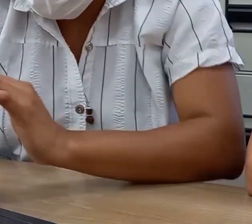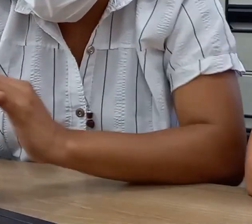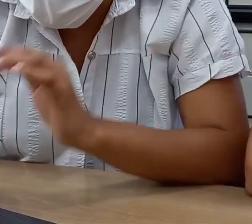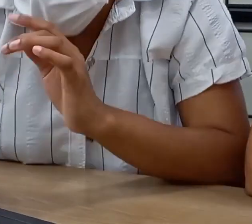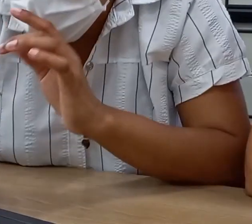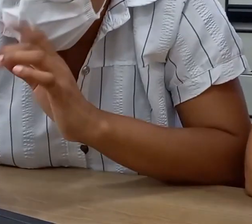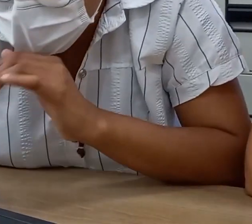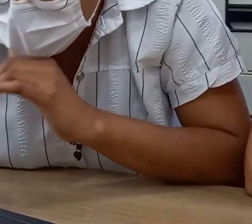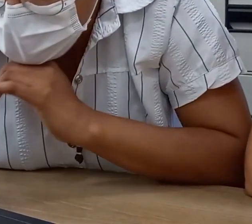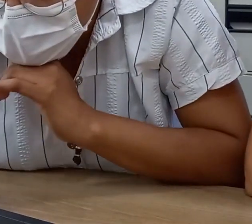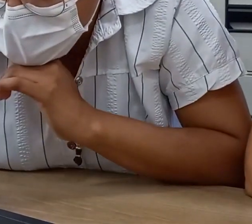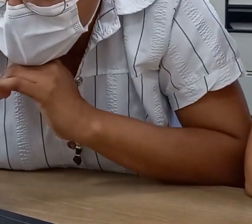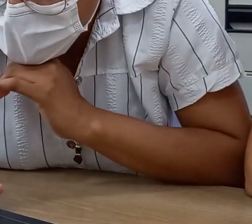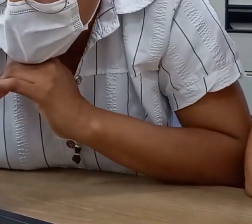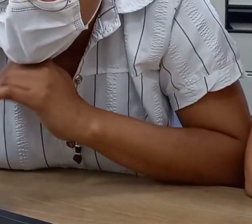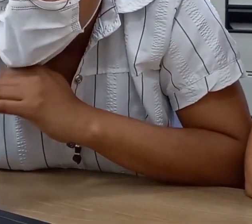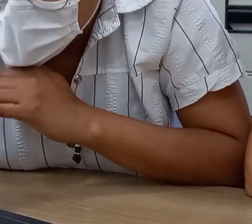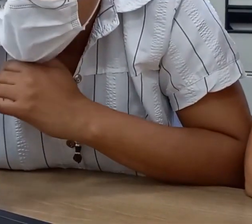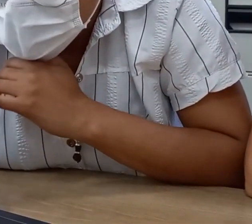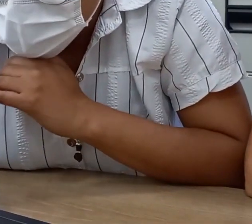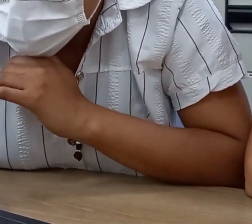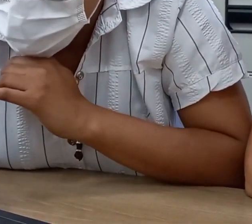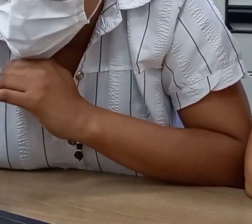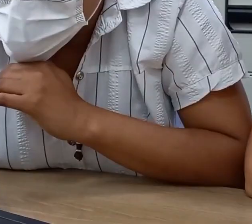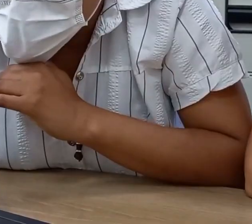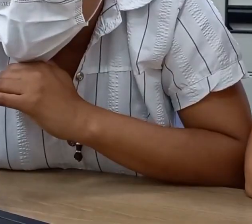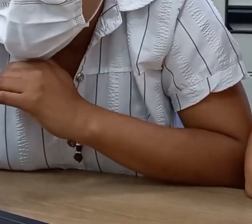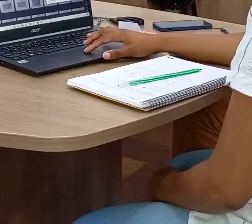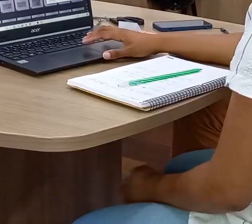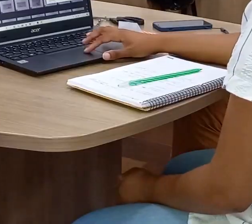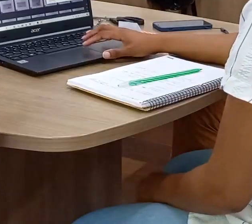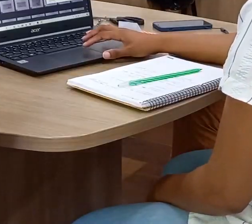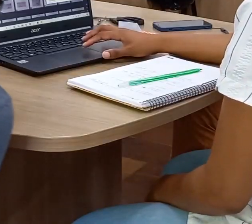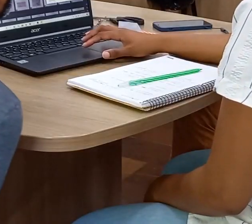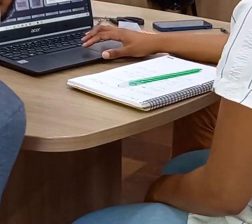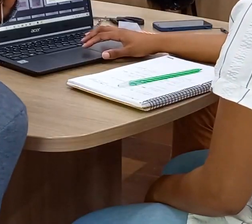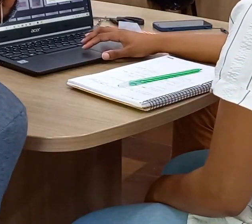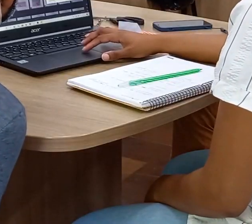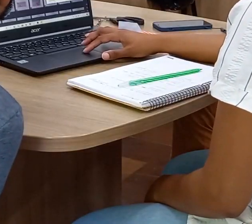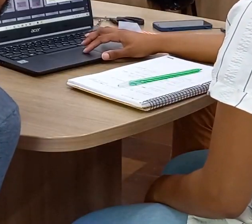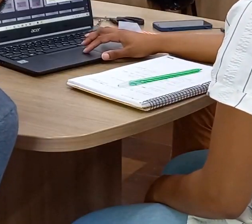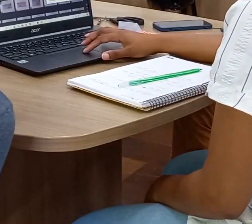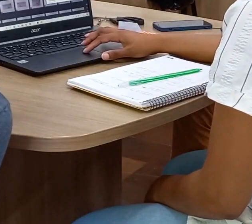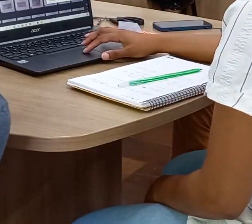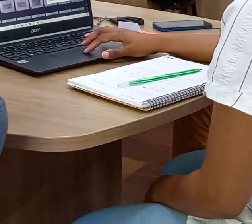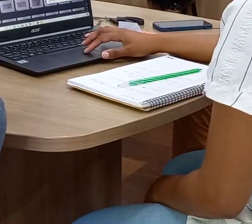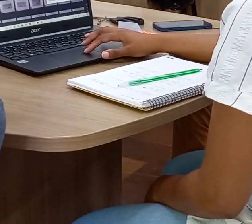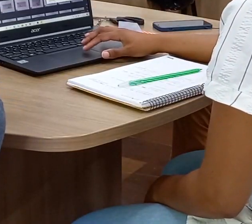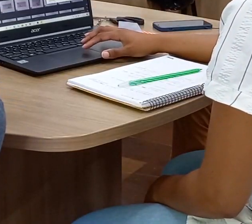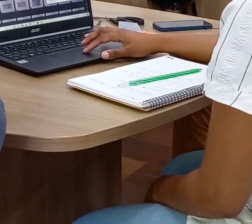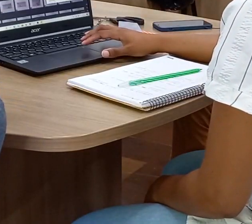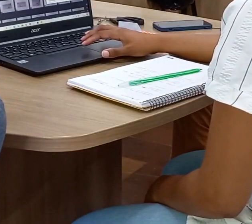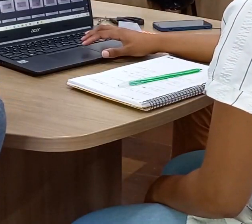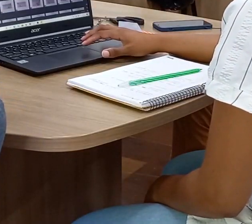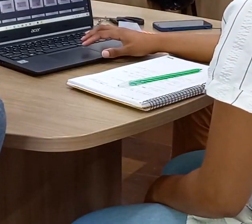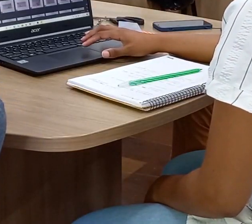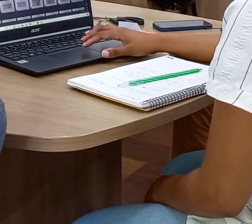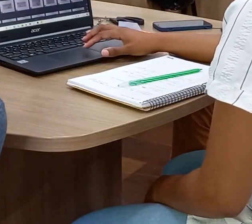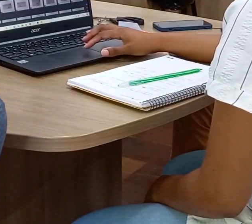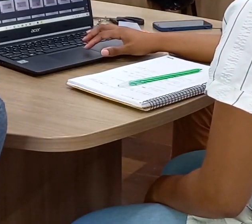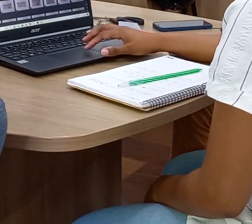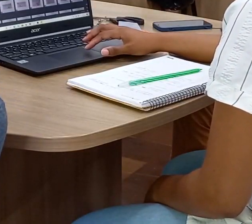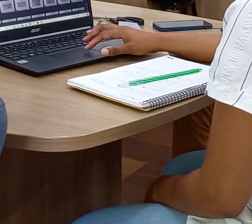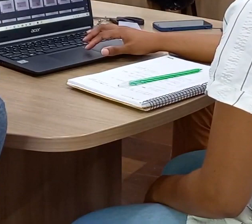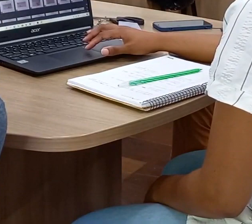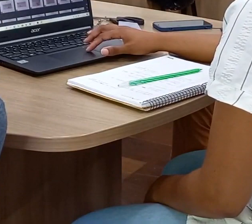avance, se expanda e alcance outras instituições, acessar e interseccionar,